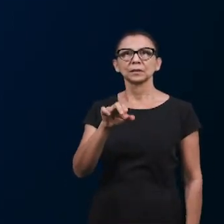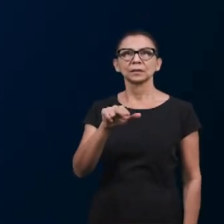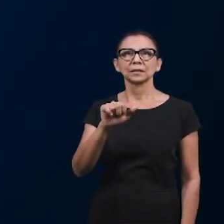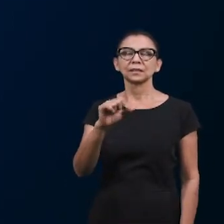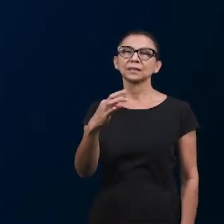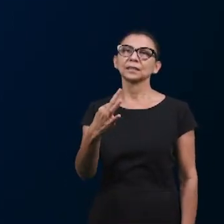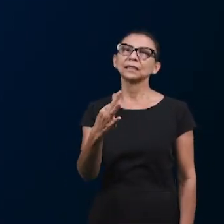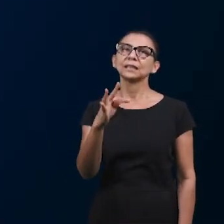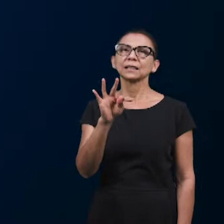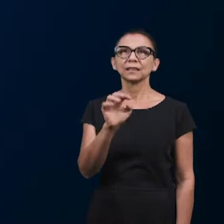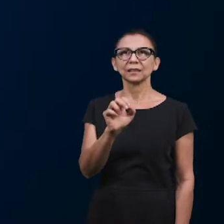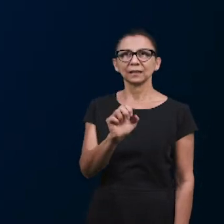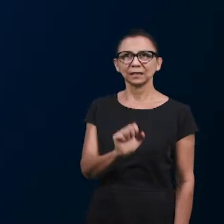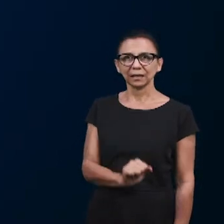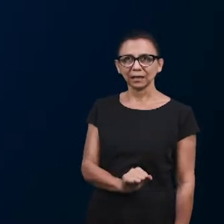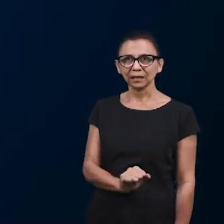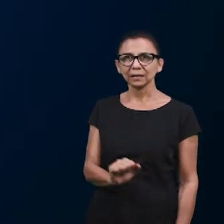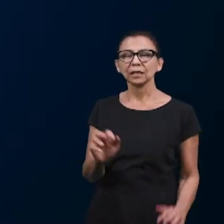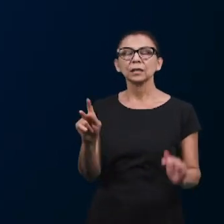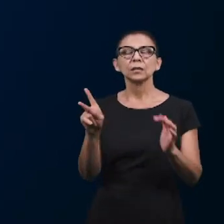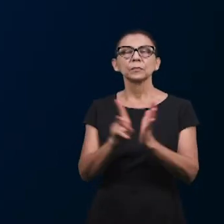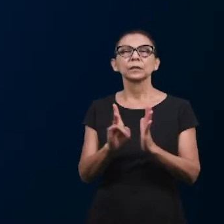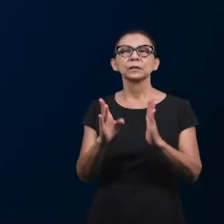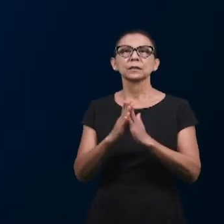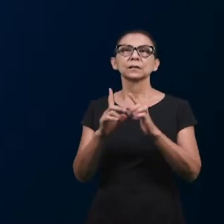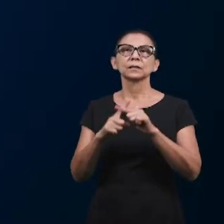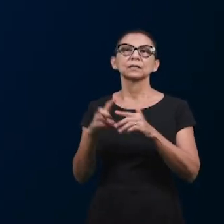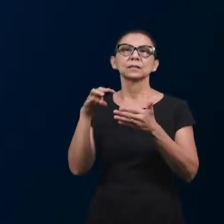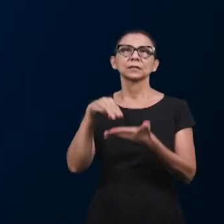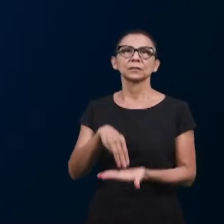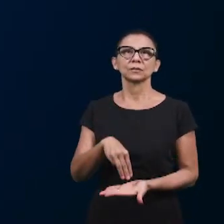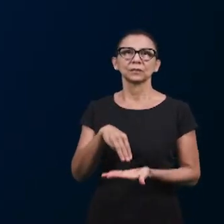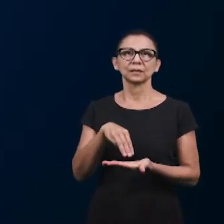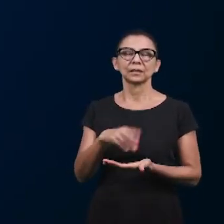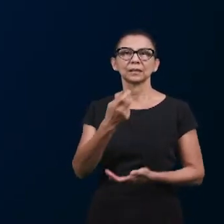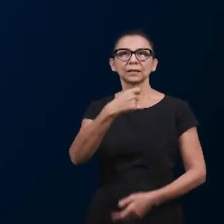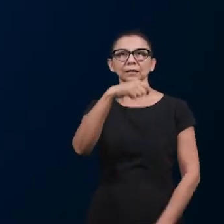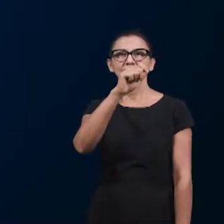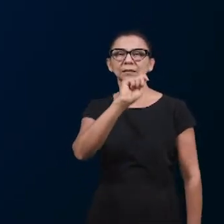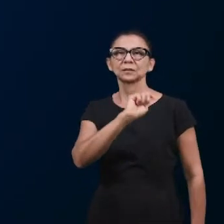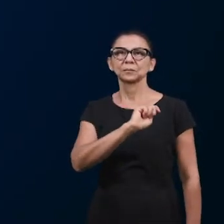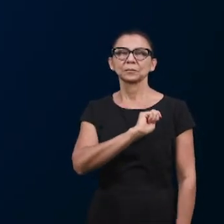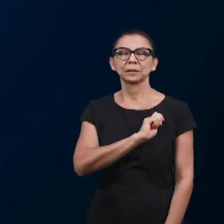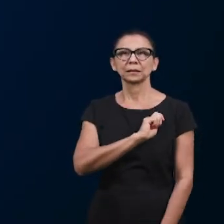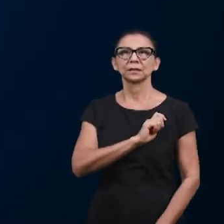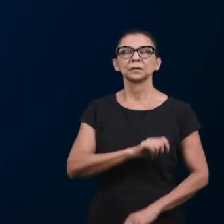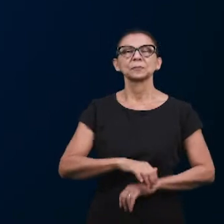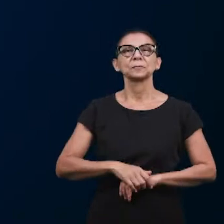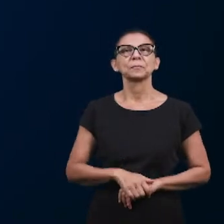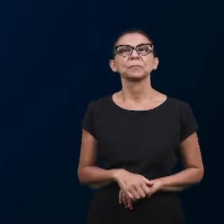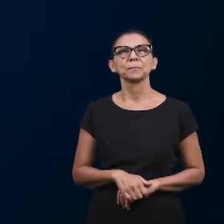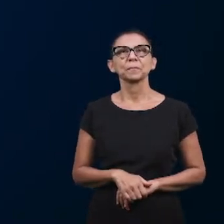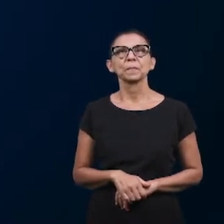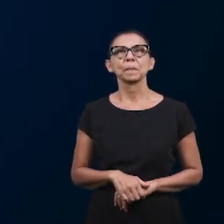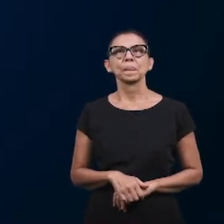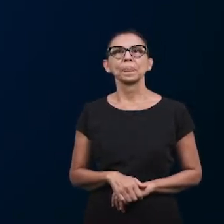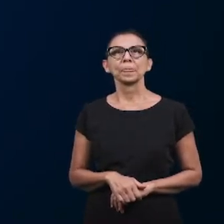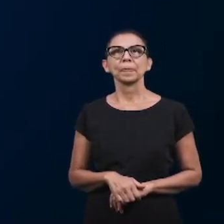Matías y soy de la Iglesia Maranata de Barcelona. Y voy